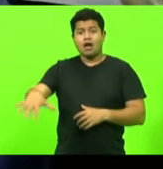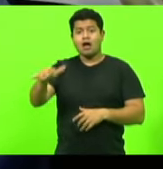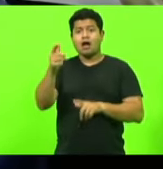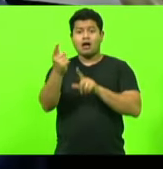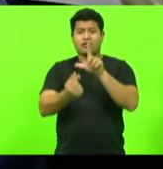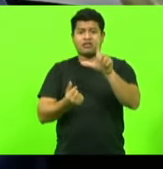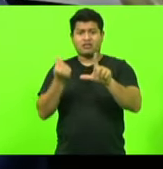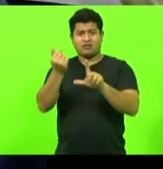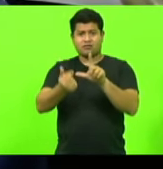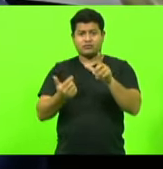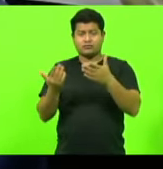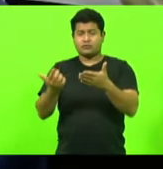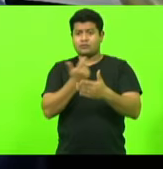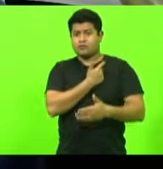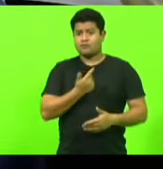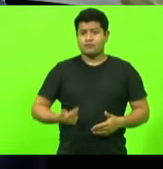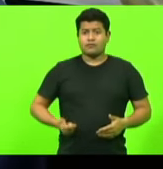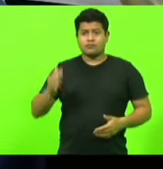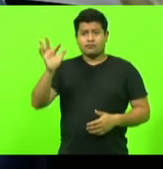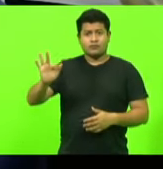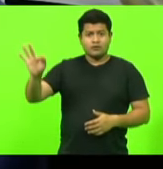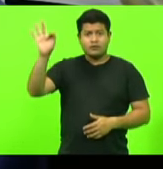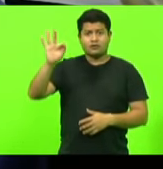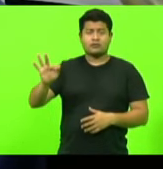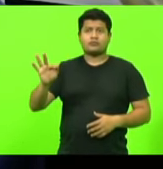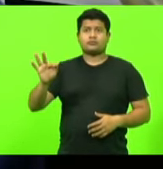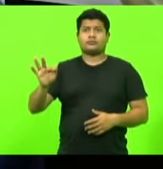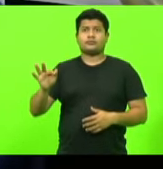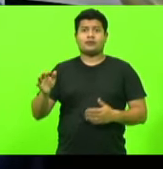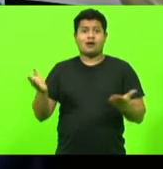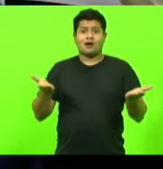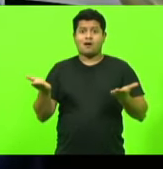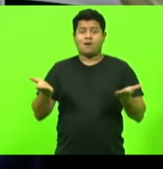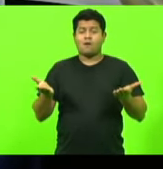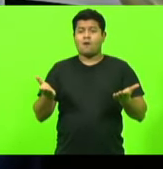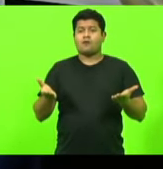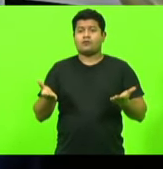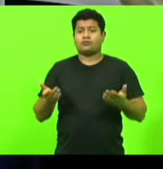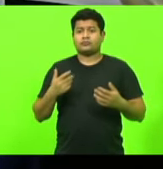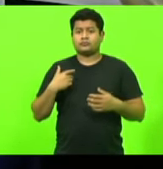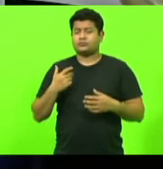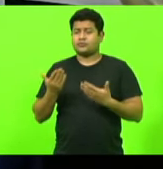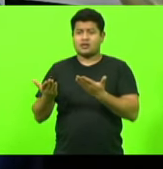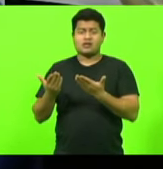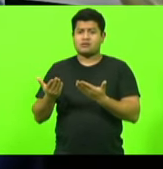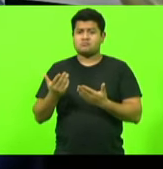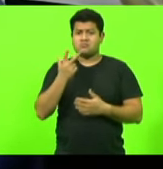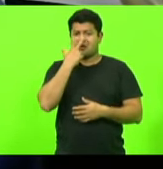o governo federal, pelo menos nesse governo, tem deixado muito a desejar.